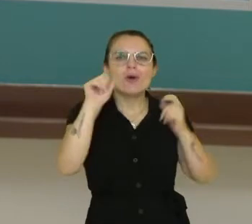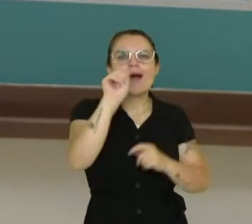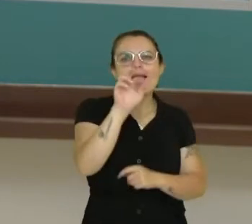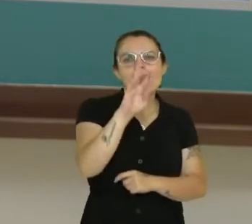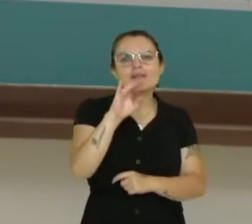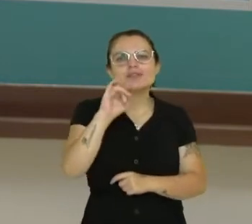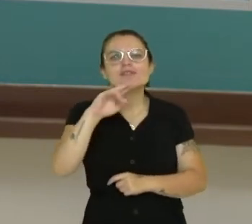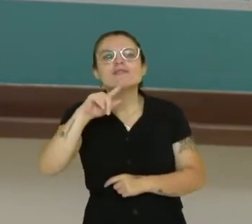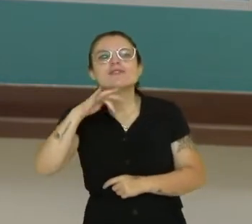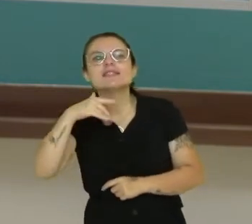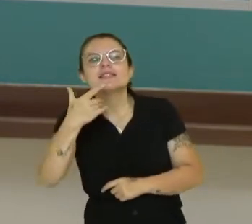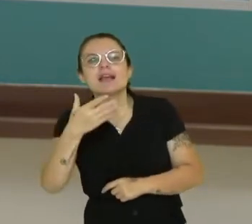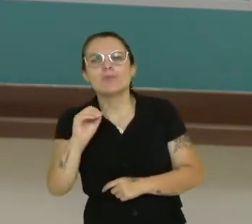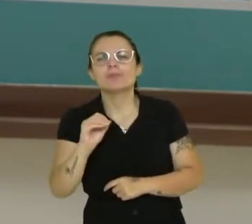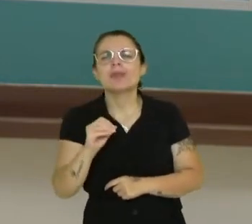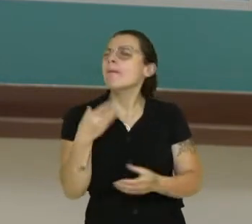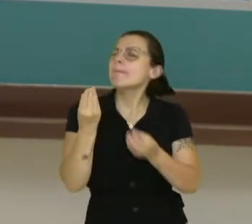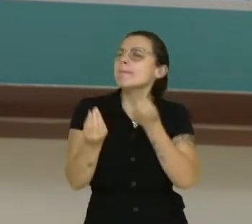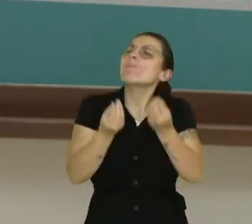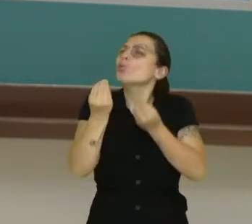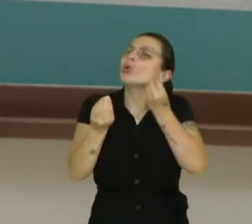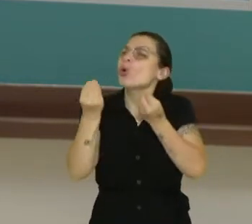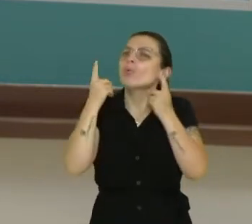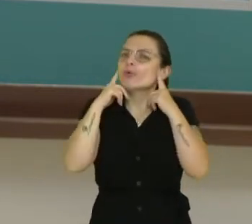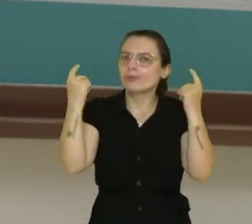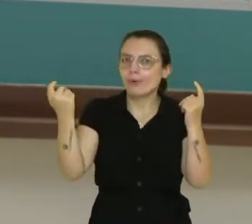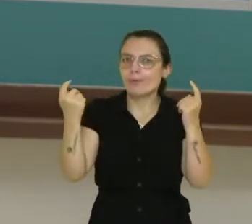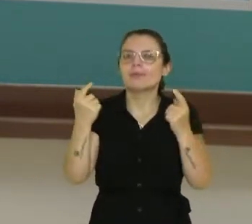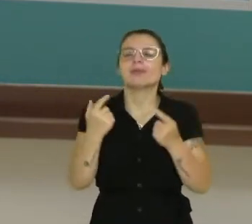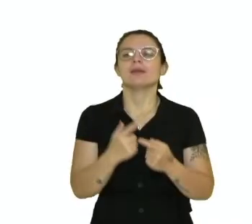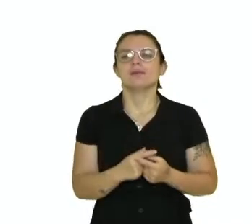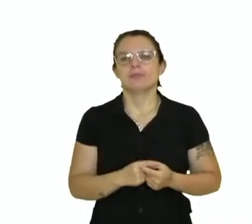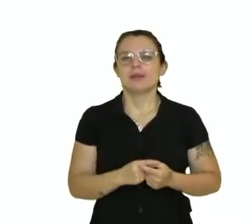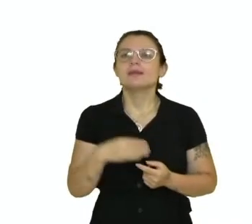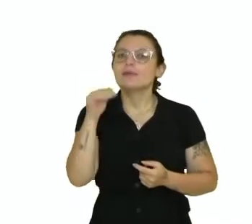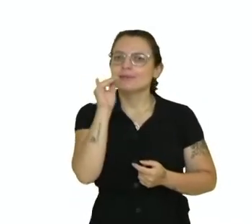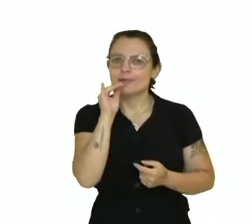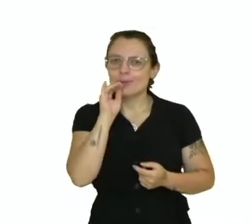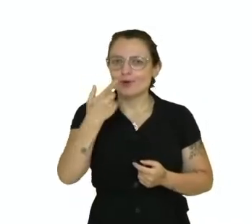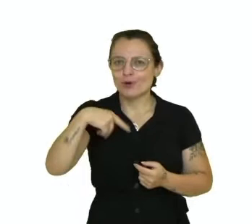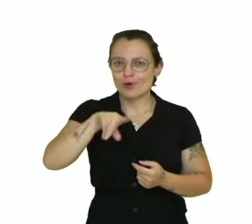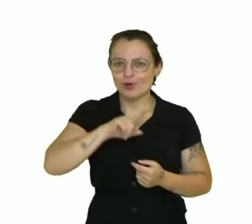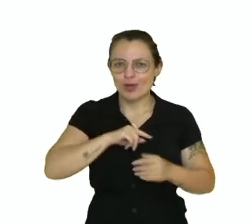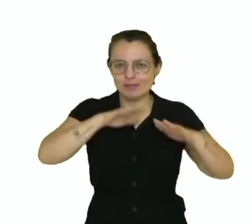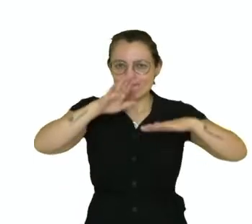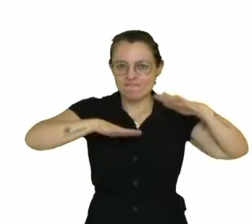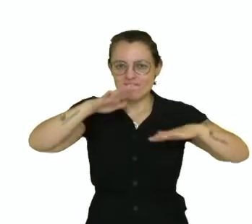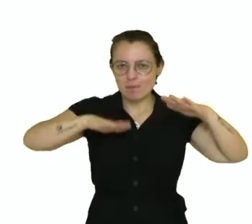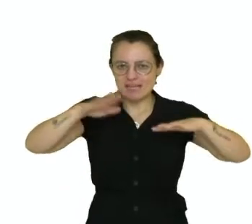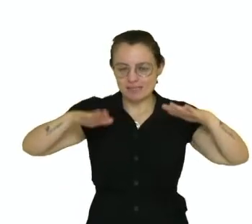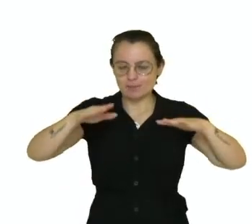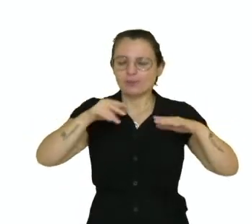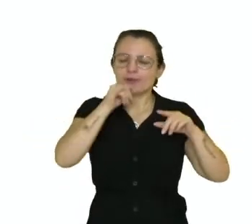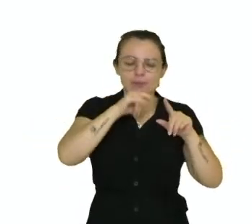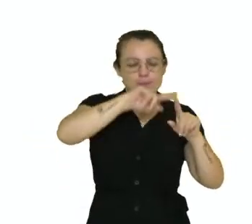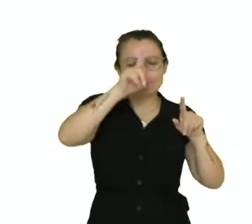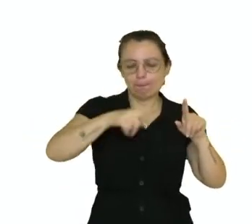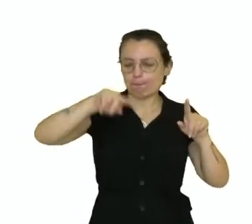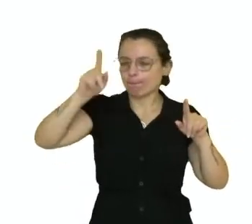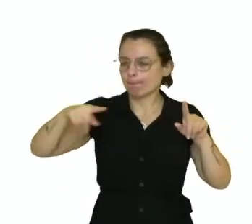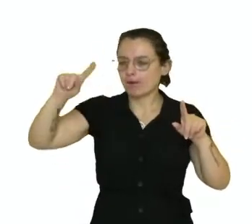pela vibração de um corpo qualquer, transmitidas por um meio gasoso, sólido ou líquido,